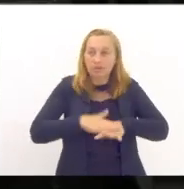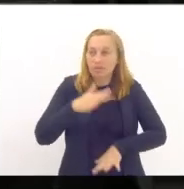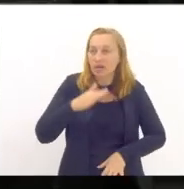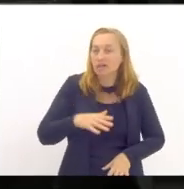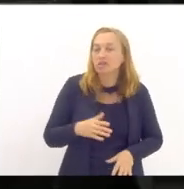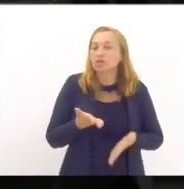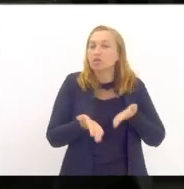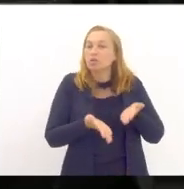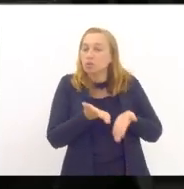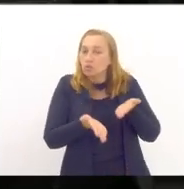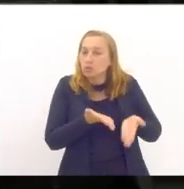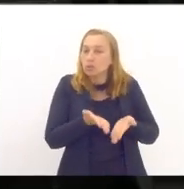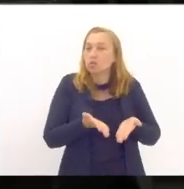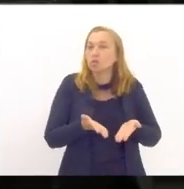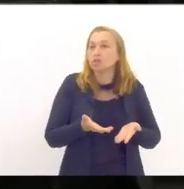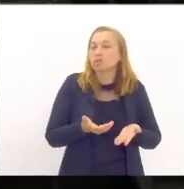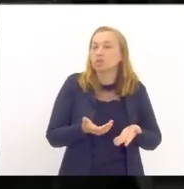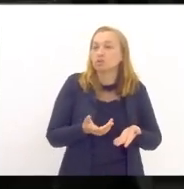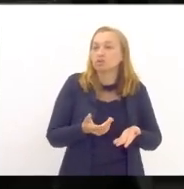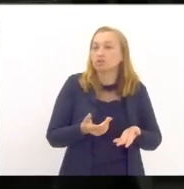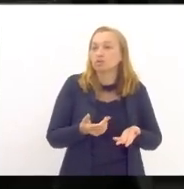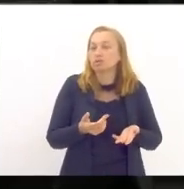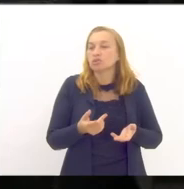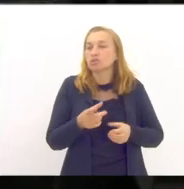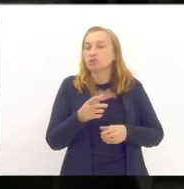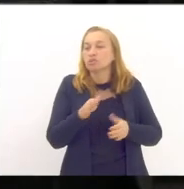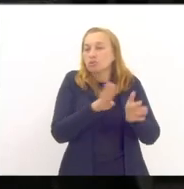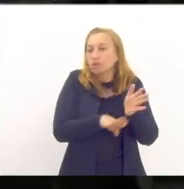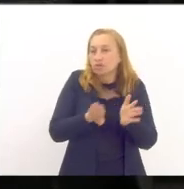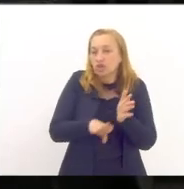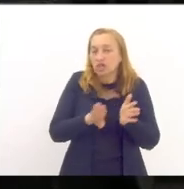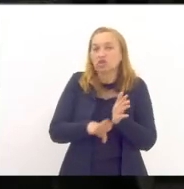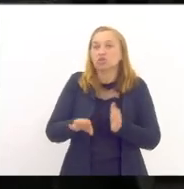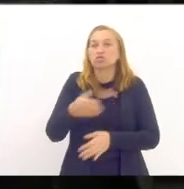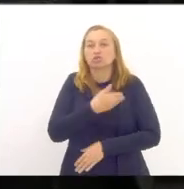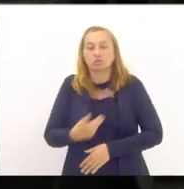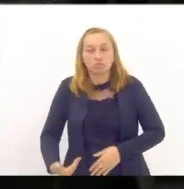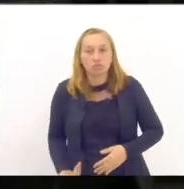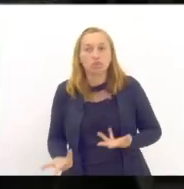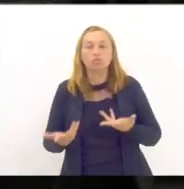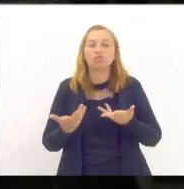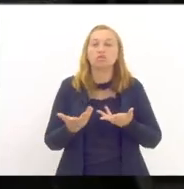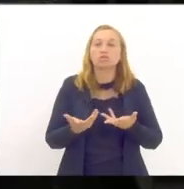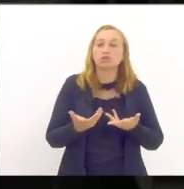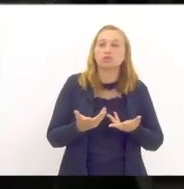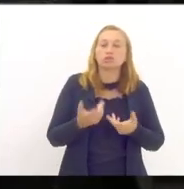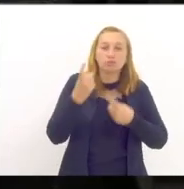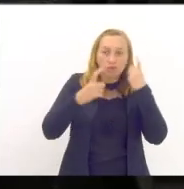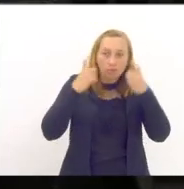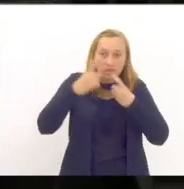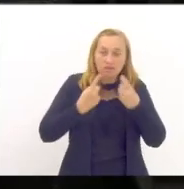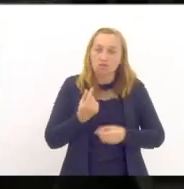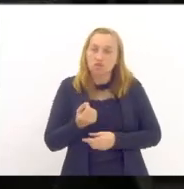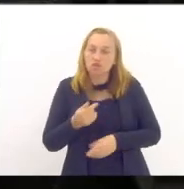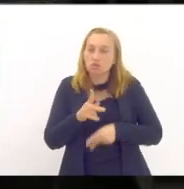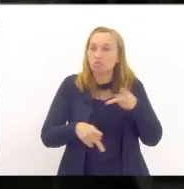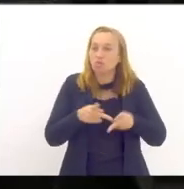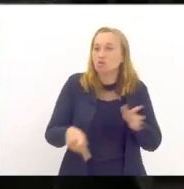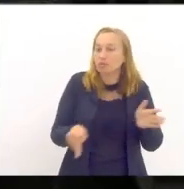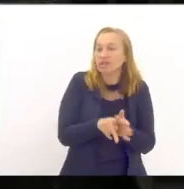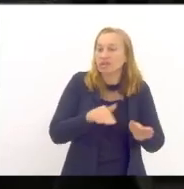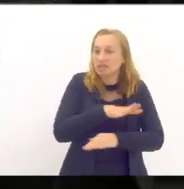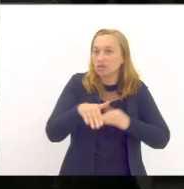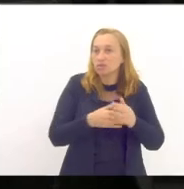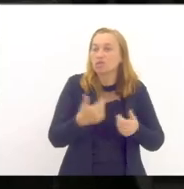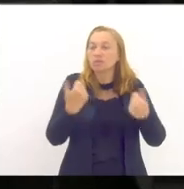com zelo pelas nomeações, pelos gastos públicos, com a preocupação da coisa pública, que é de todos, e por isso esse